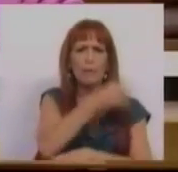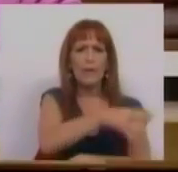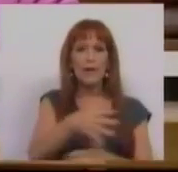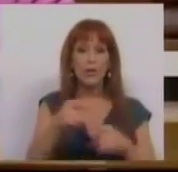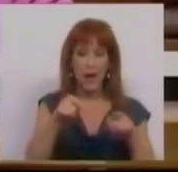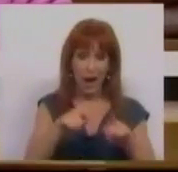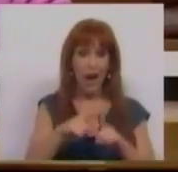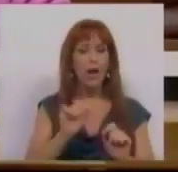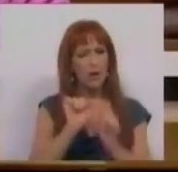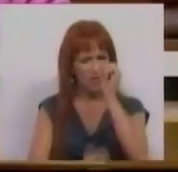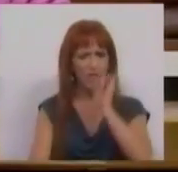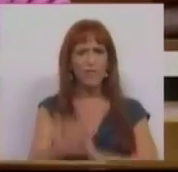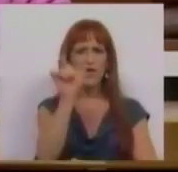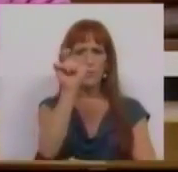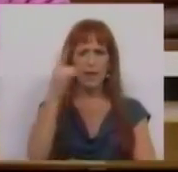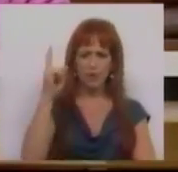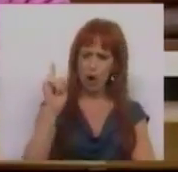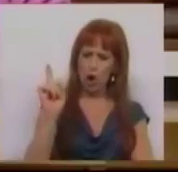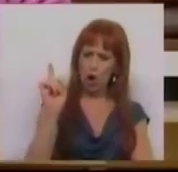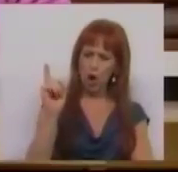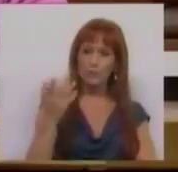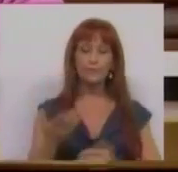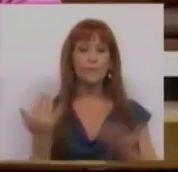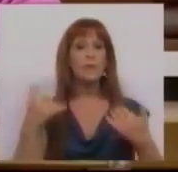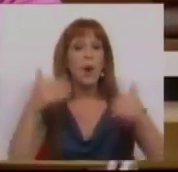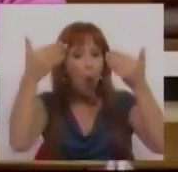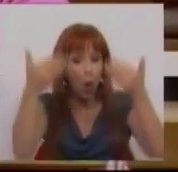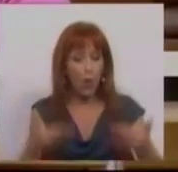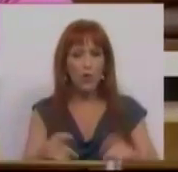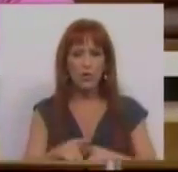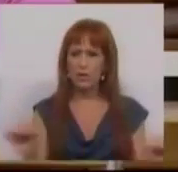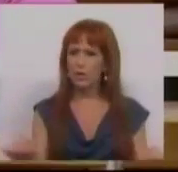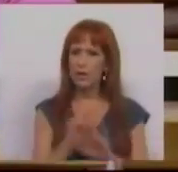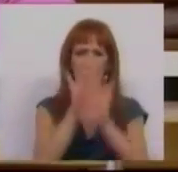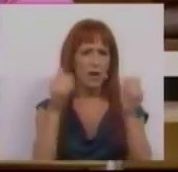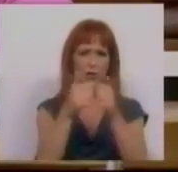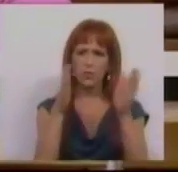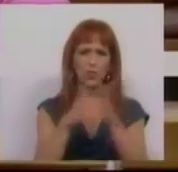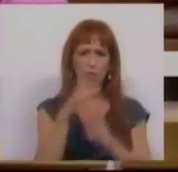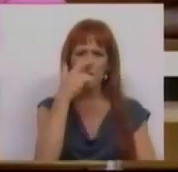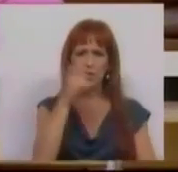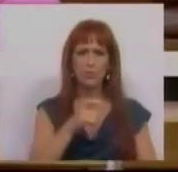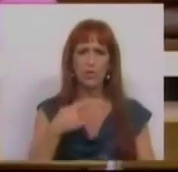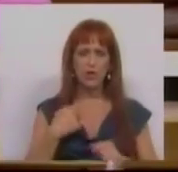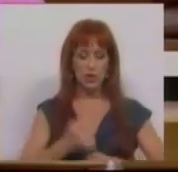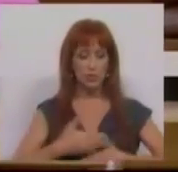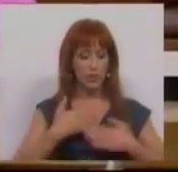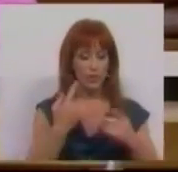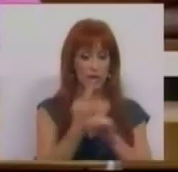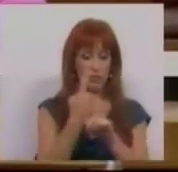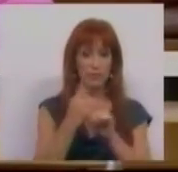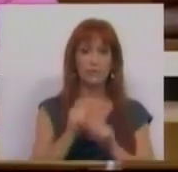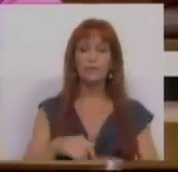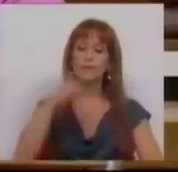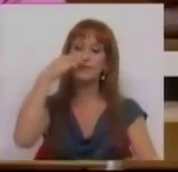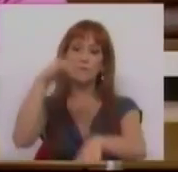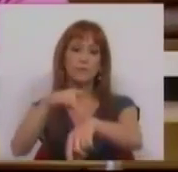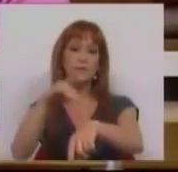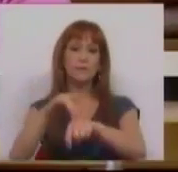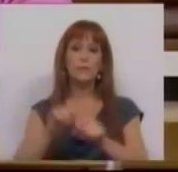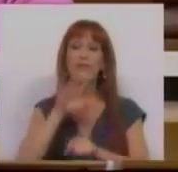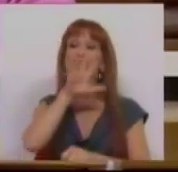desperdício, eram as suas palavras de ordem. Mas hoje é claro para todos, profissionais,